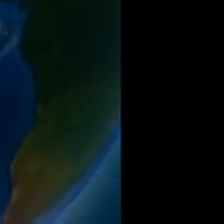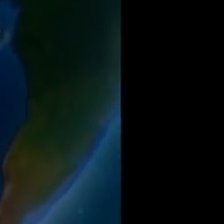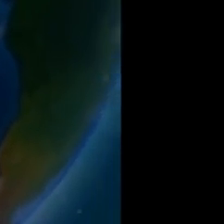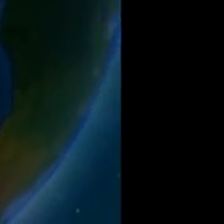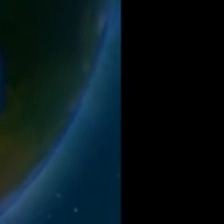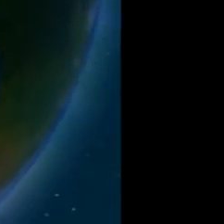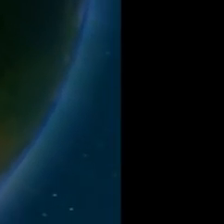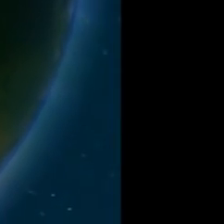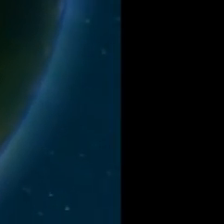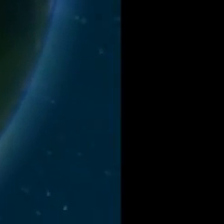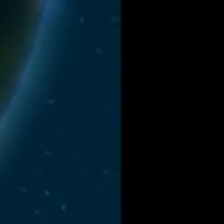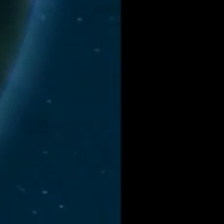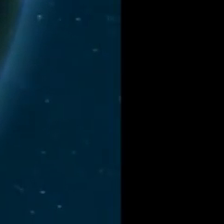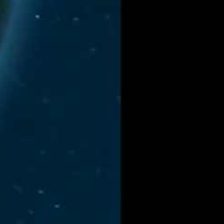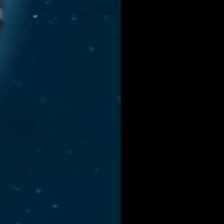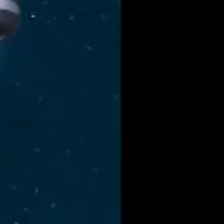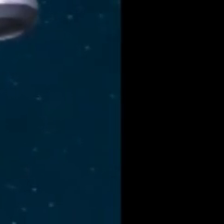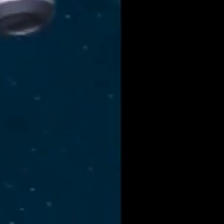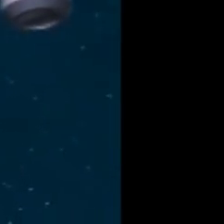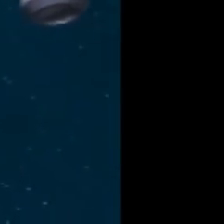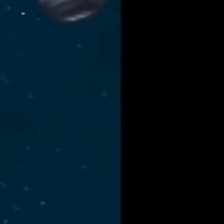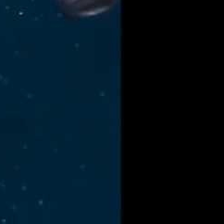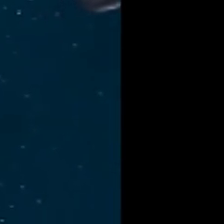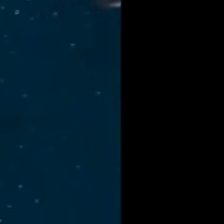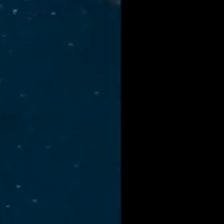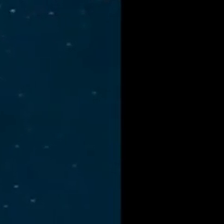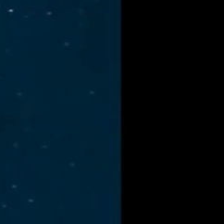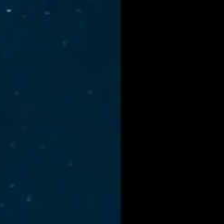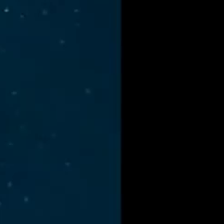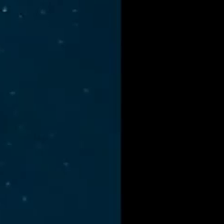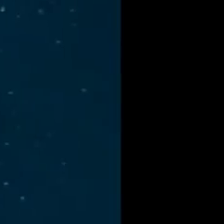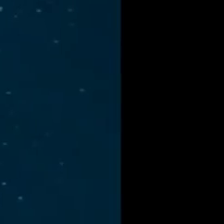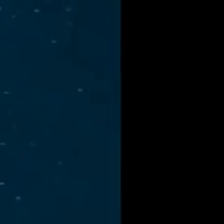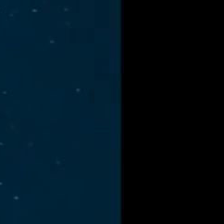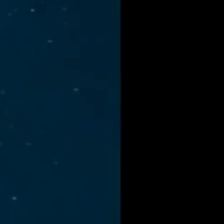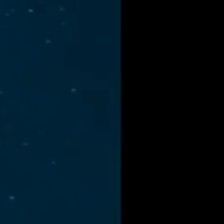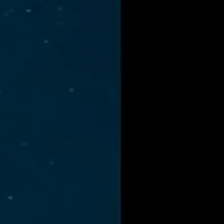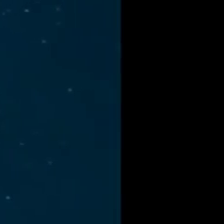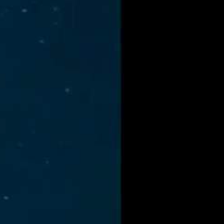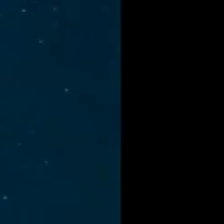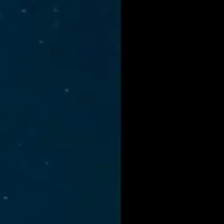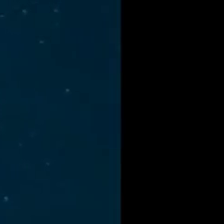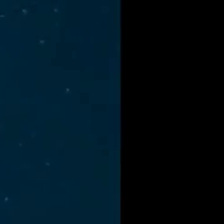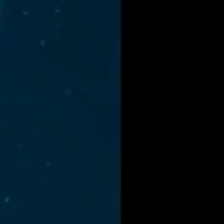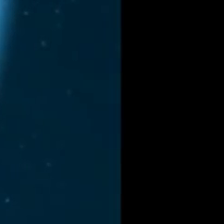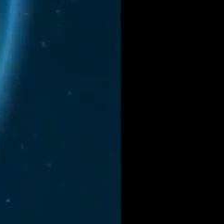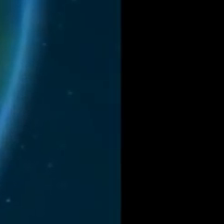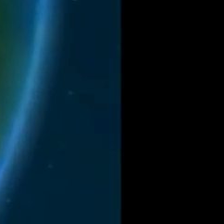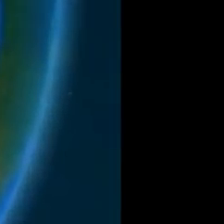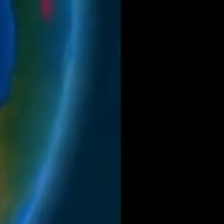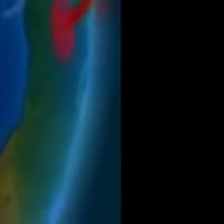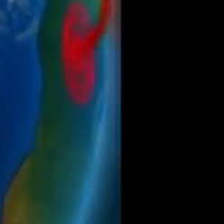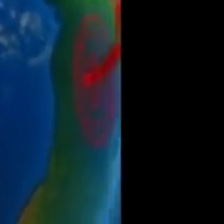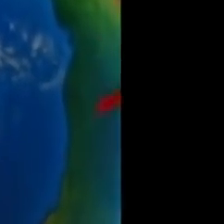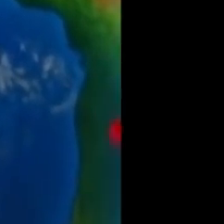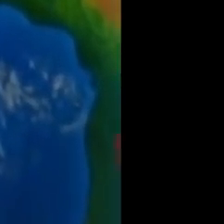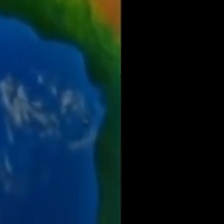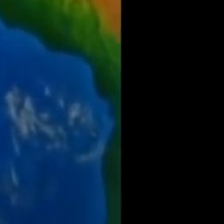E aí E aí E